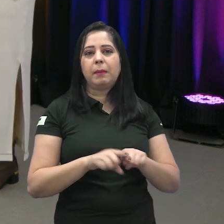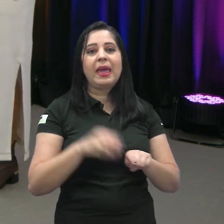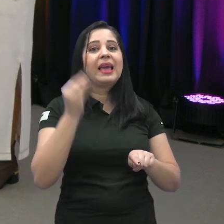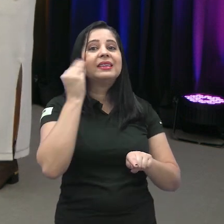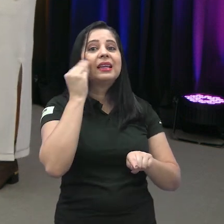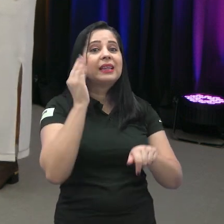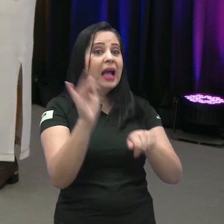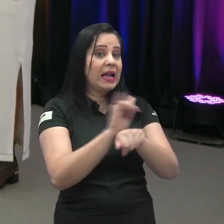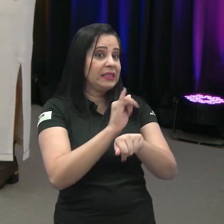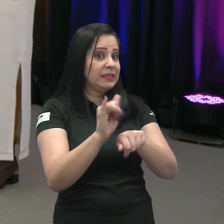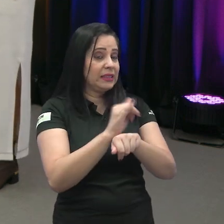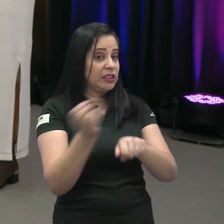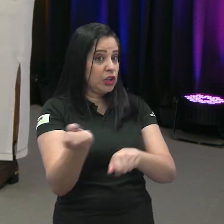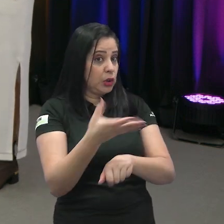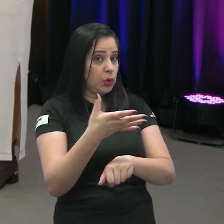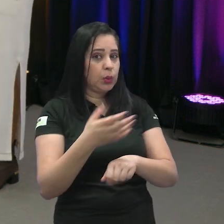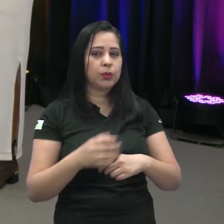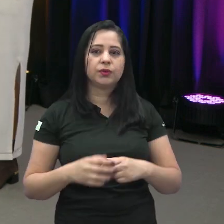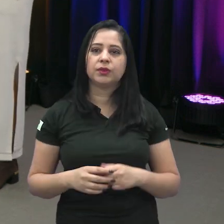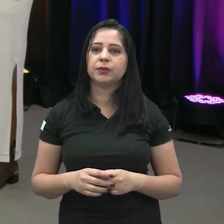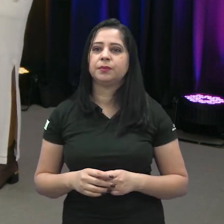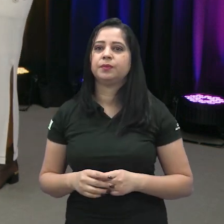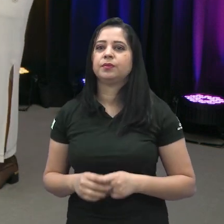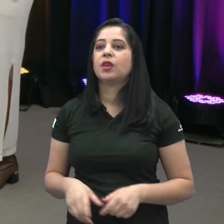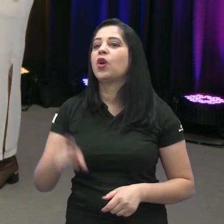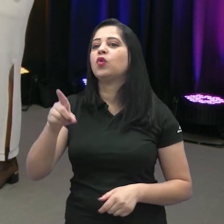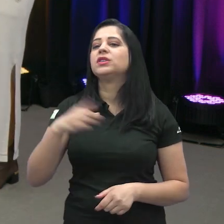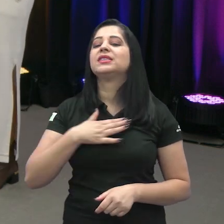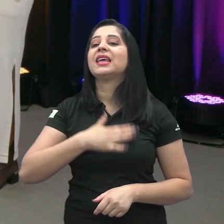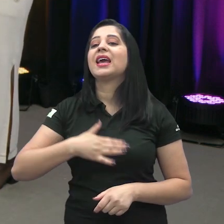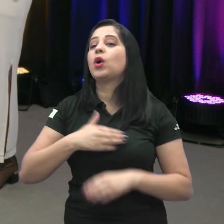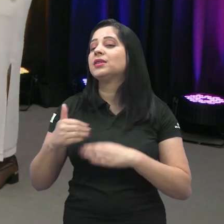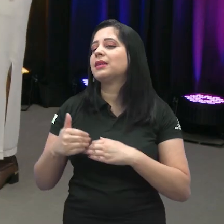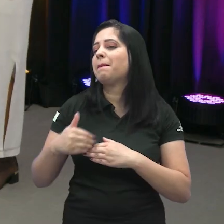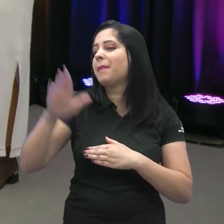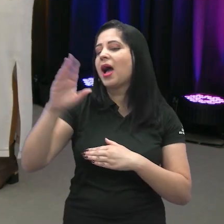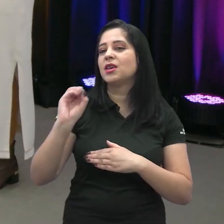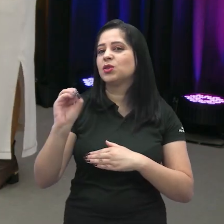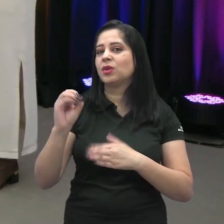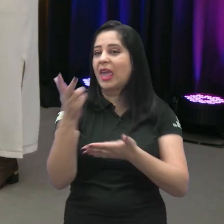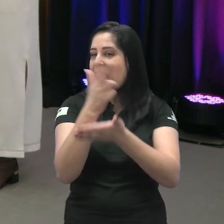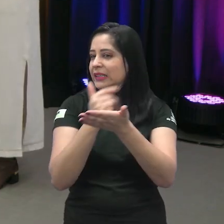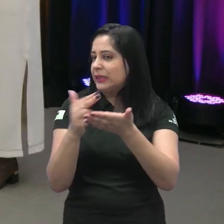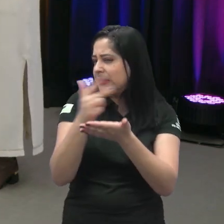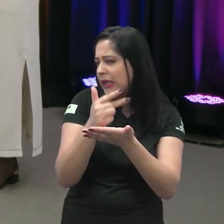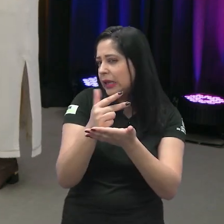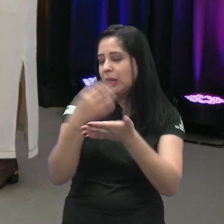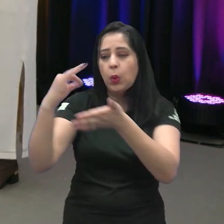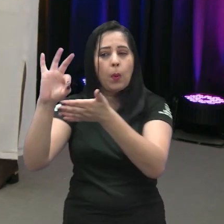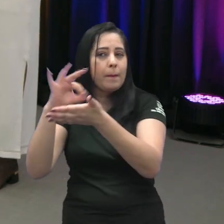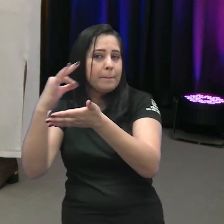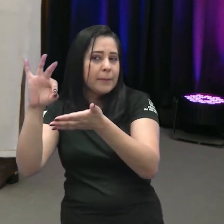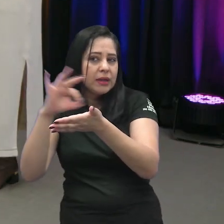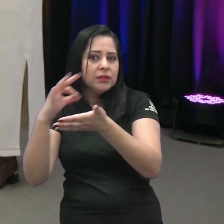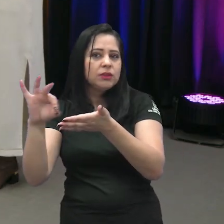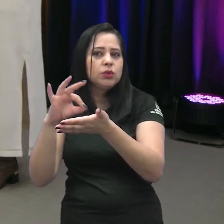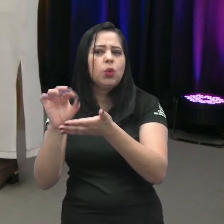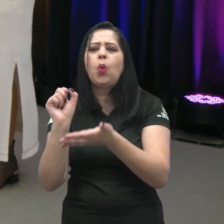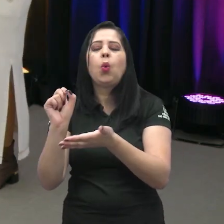explorar outras possibilidades. Legal, Zeco. E você, assim, o que você gosta mais é a caricatura? É a